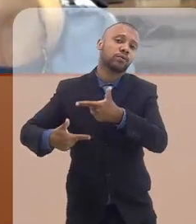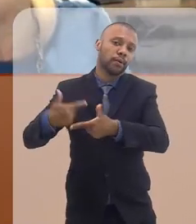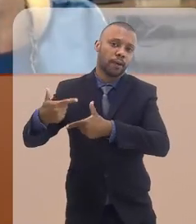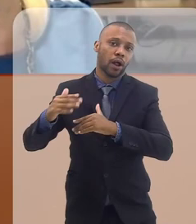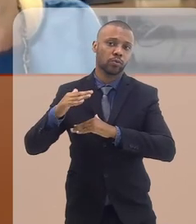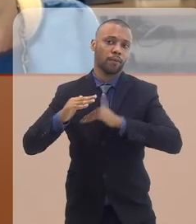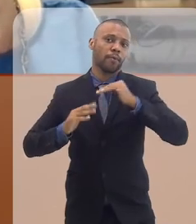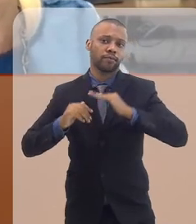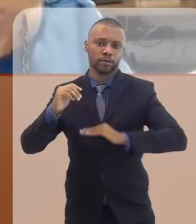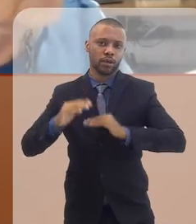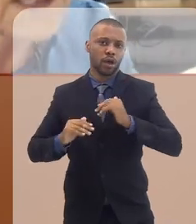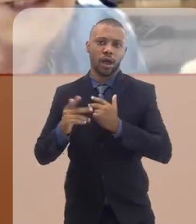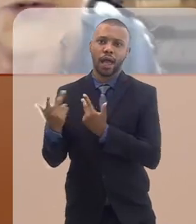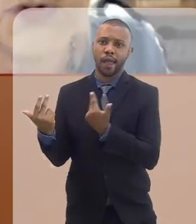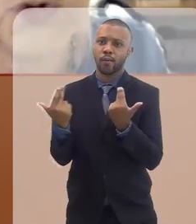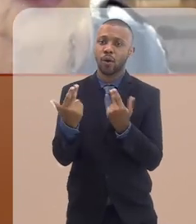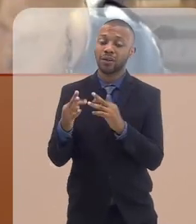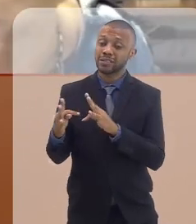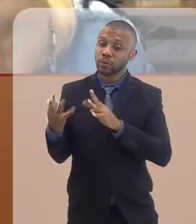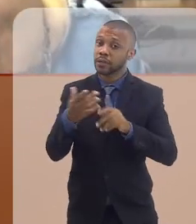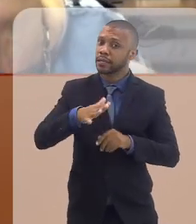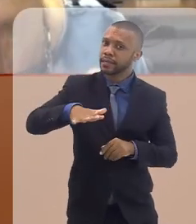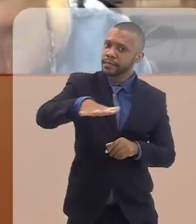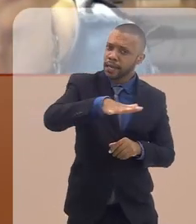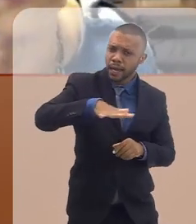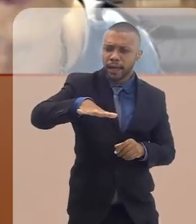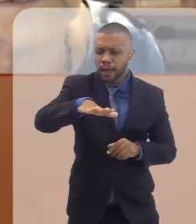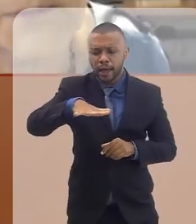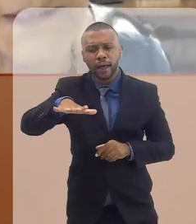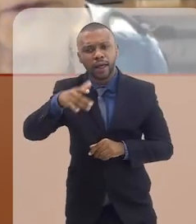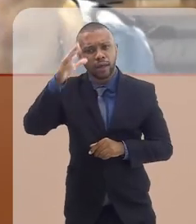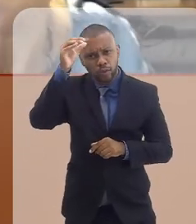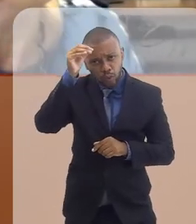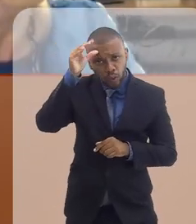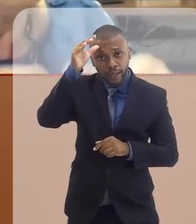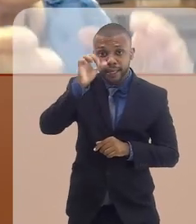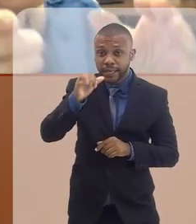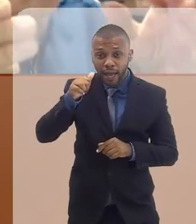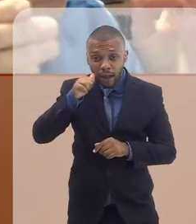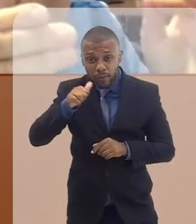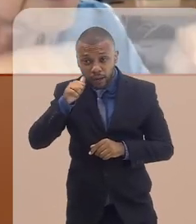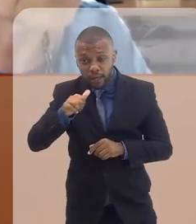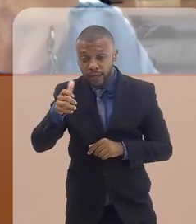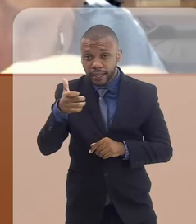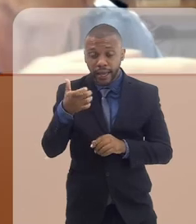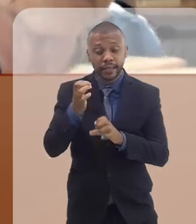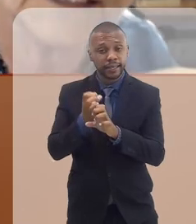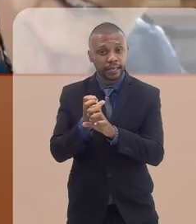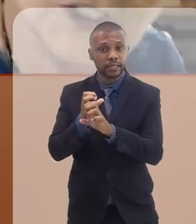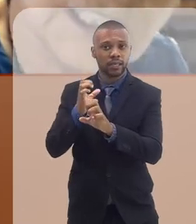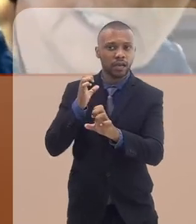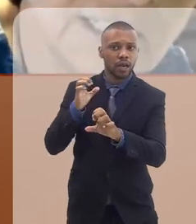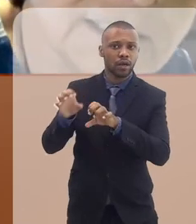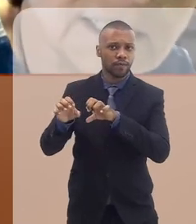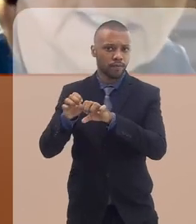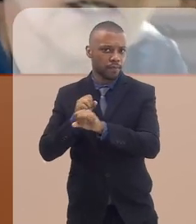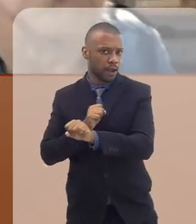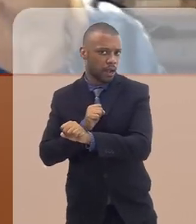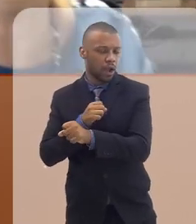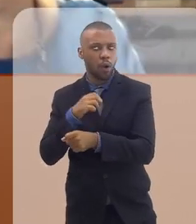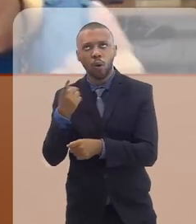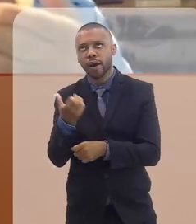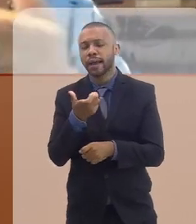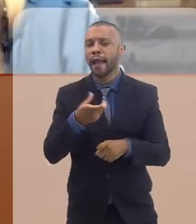O mesmo tem que ser em todas as áreas do conhecimento. Se a mulher quer ser